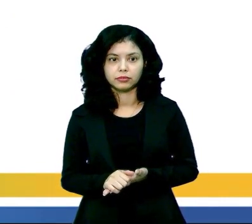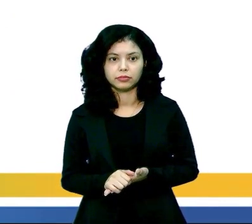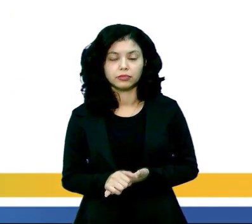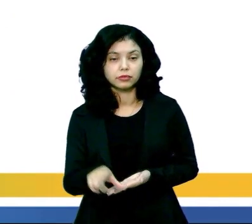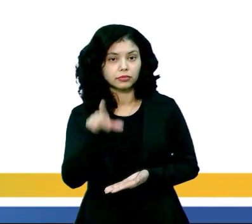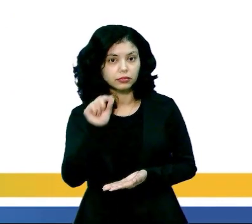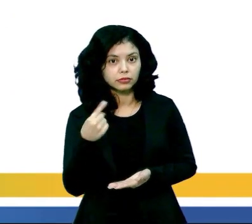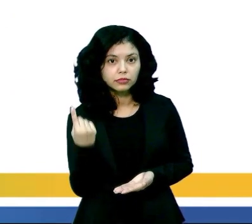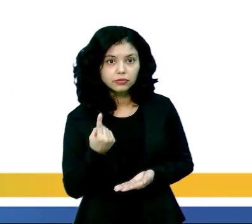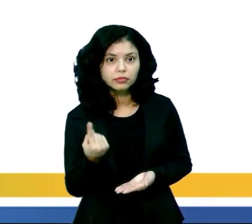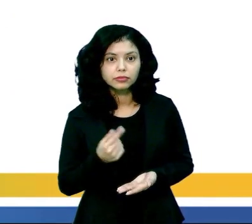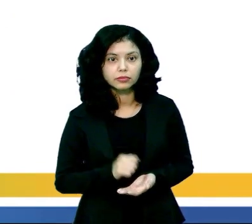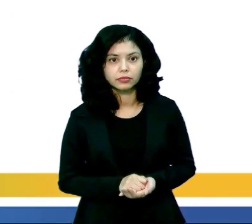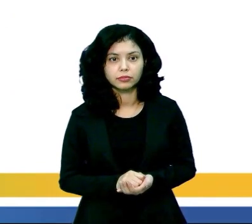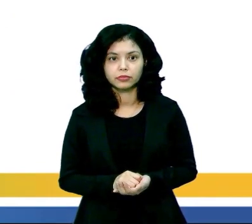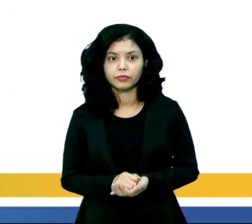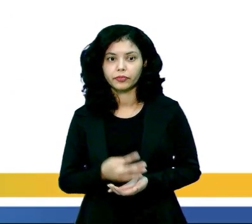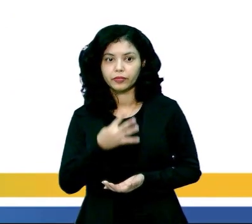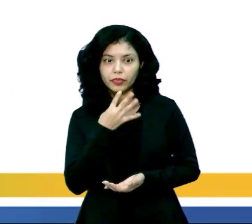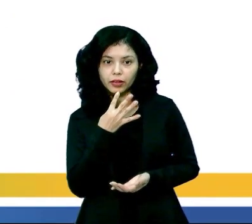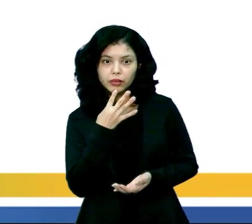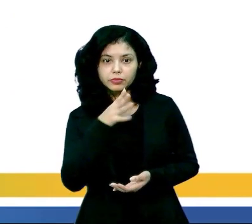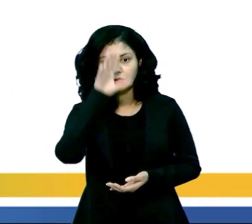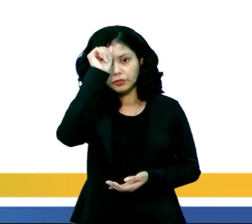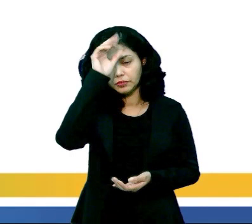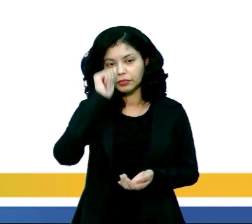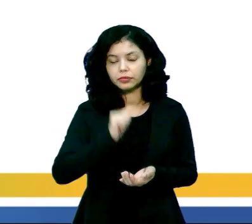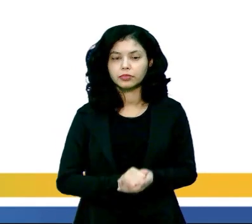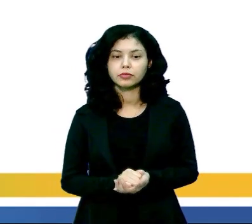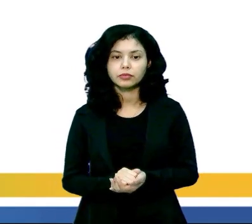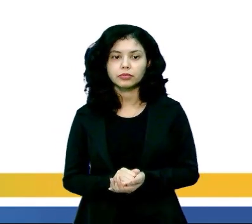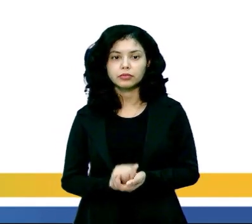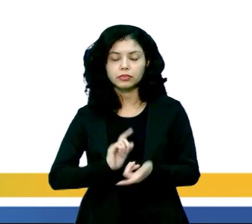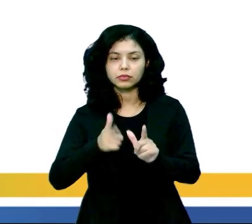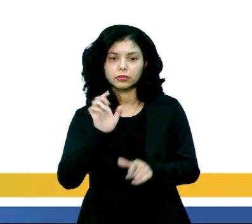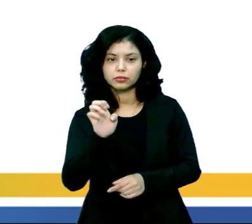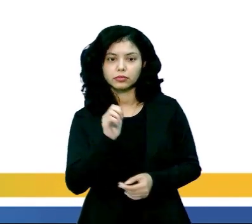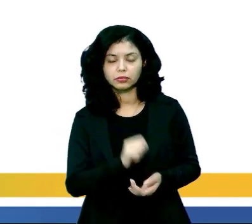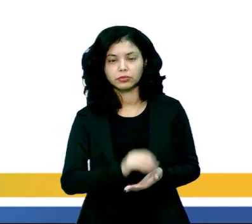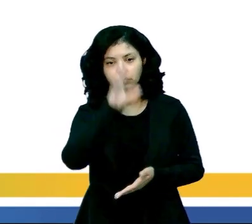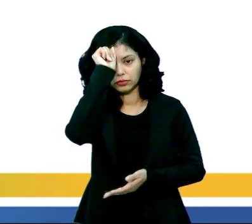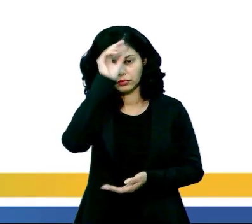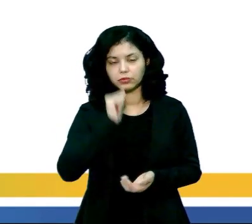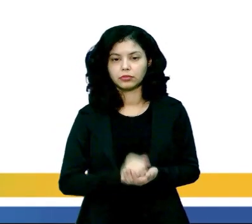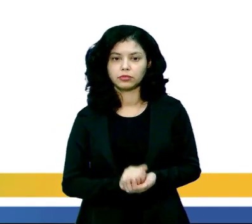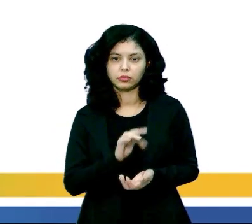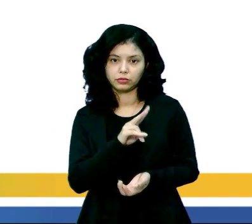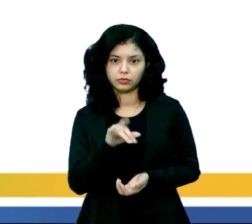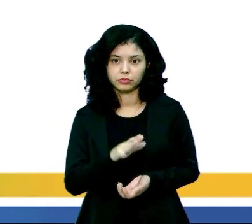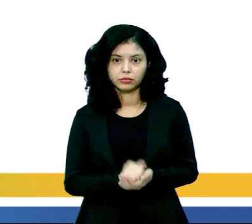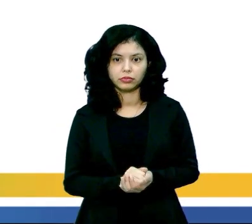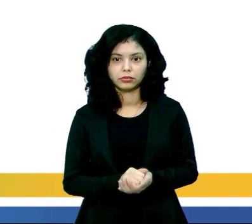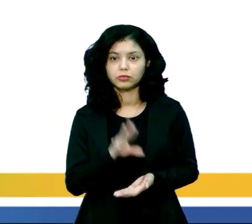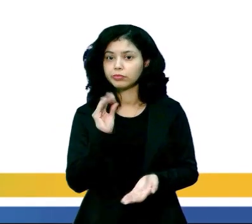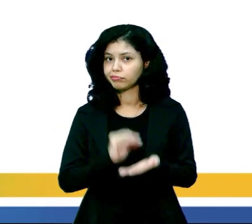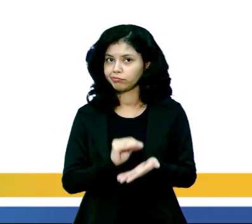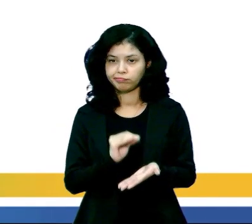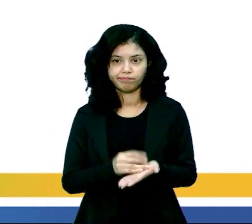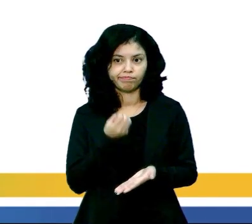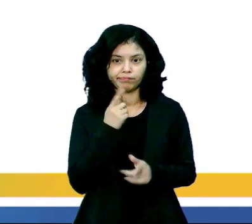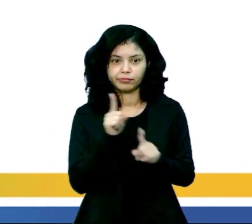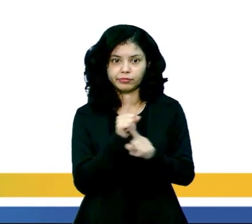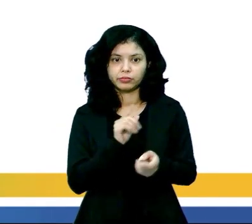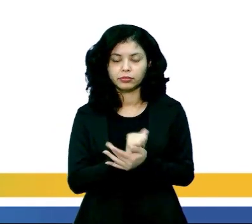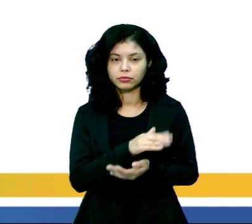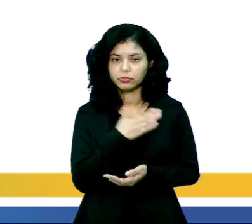né, a única que diz isso, olha, os conhecimentos acadêmicos, a letra E, tá, galera? Os conhecimentos acadêmicos de Arazola foram